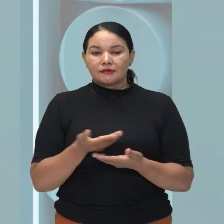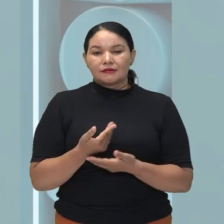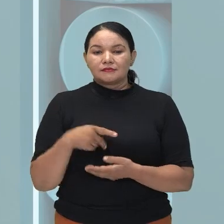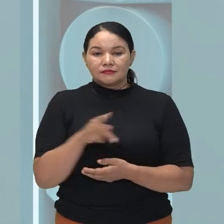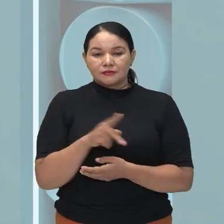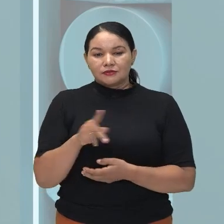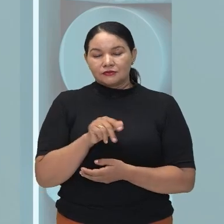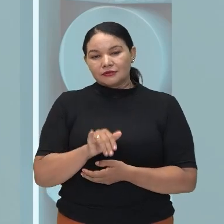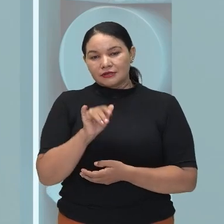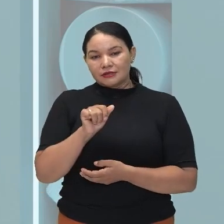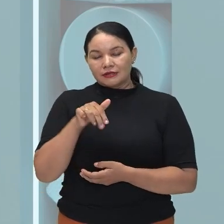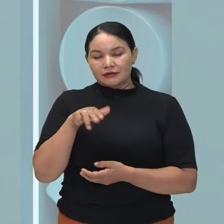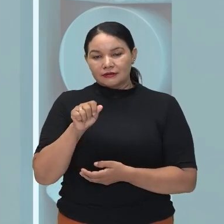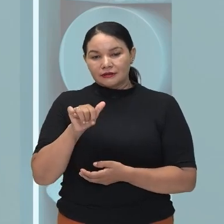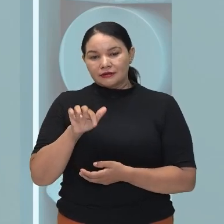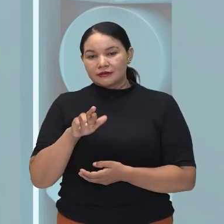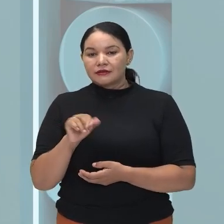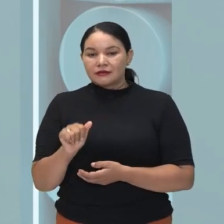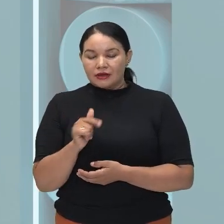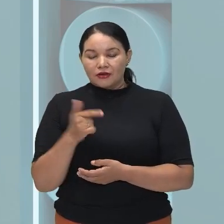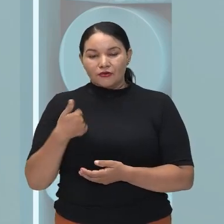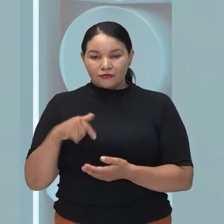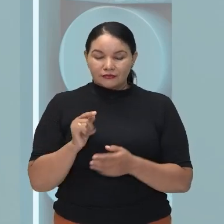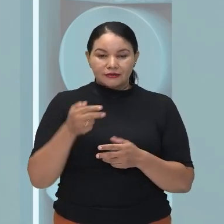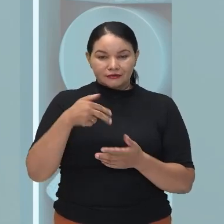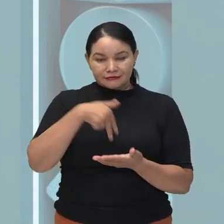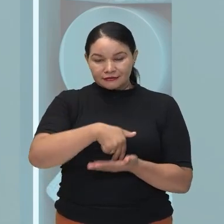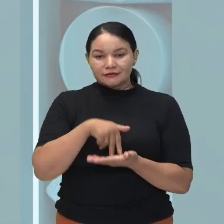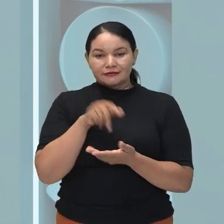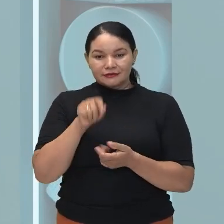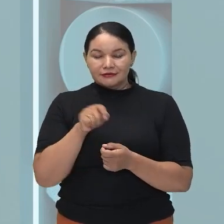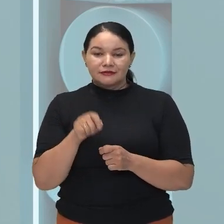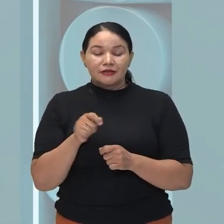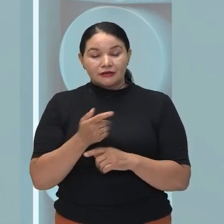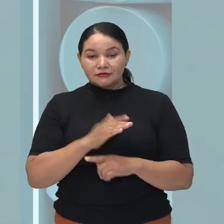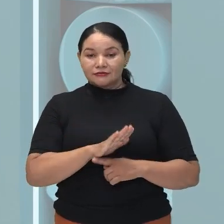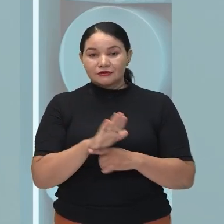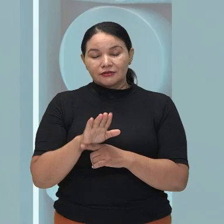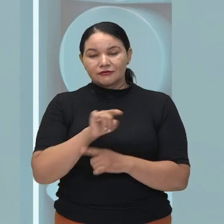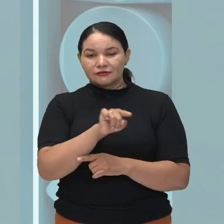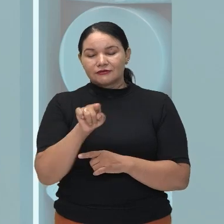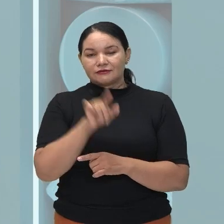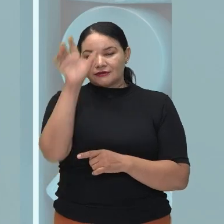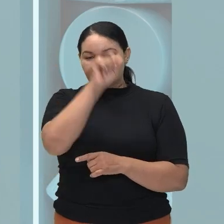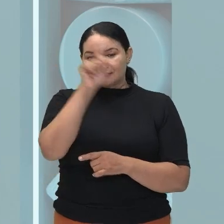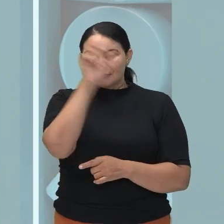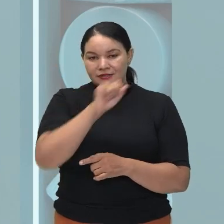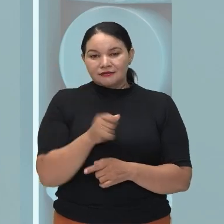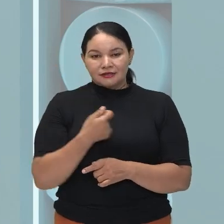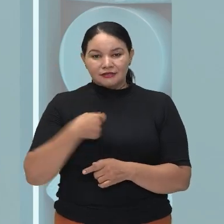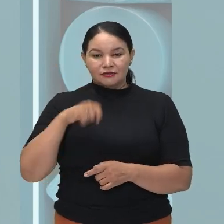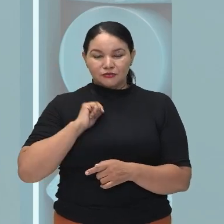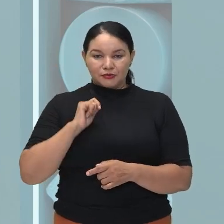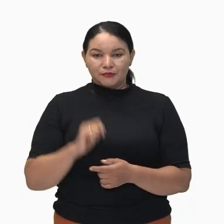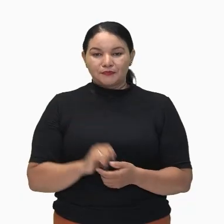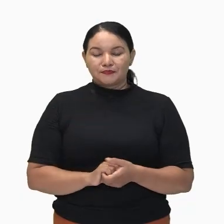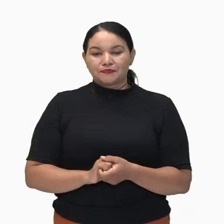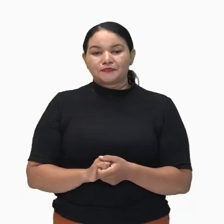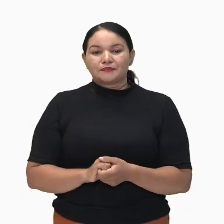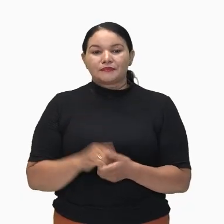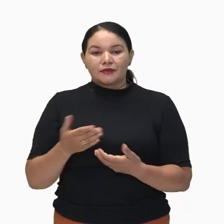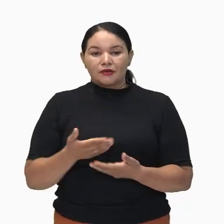maestra Yanara Camus y estaré aquí con vosotros, os ayudando a aprender el espanhol. Agora,